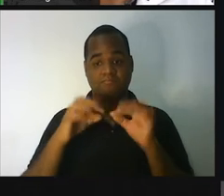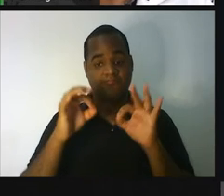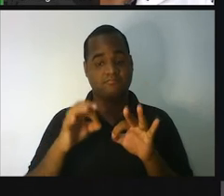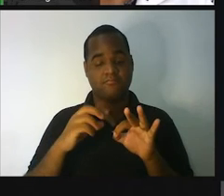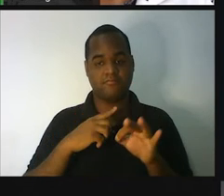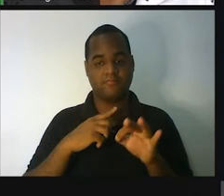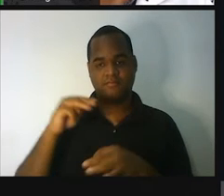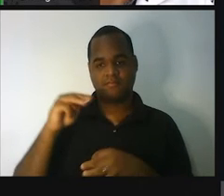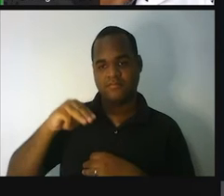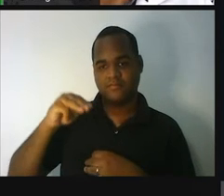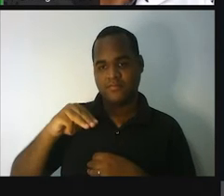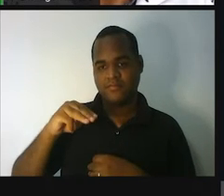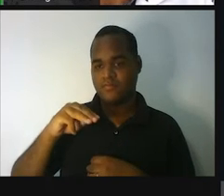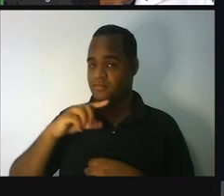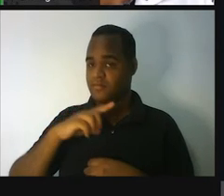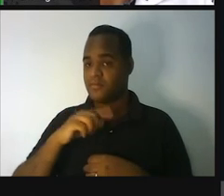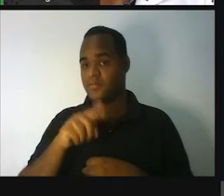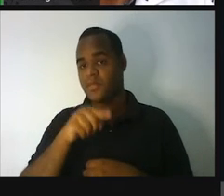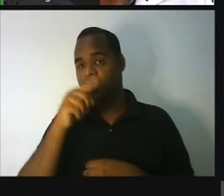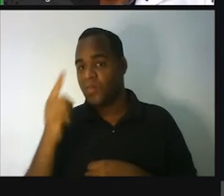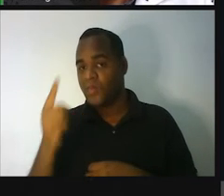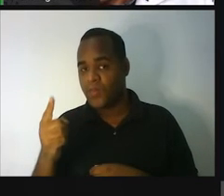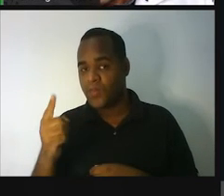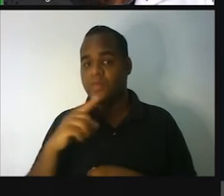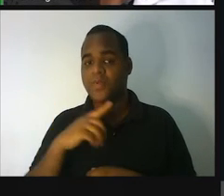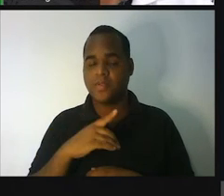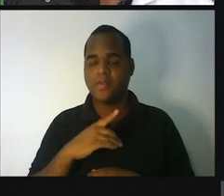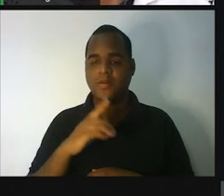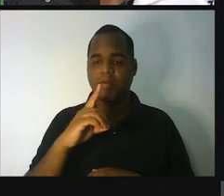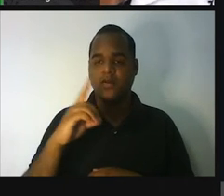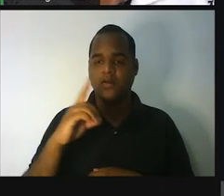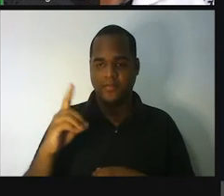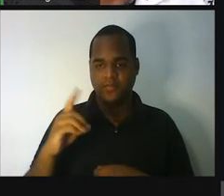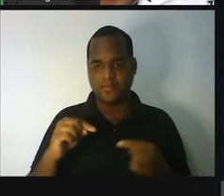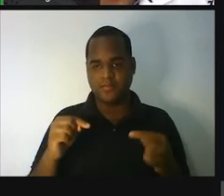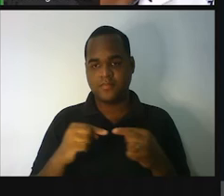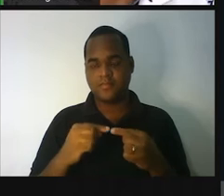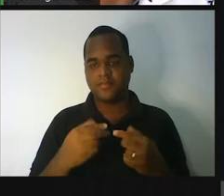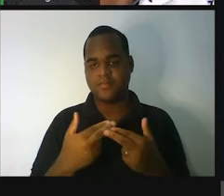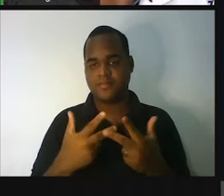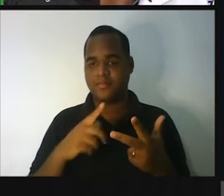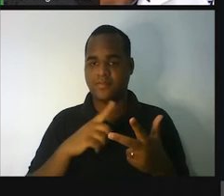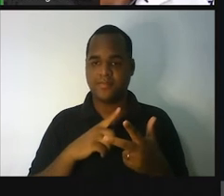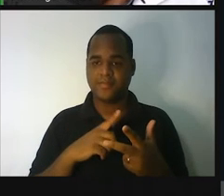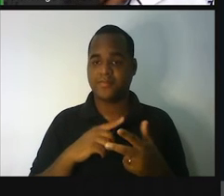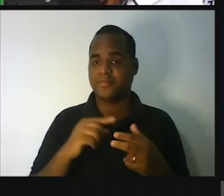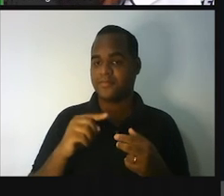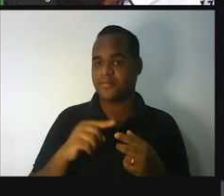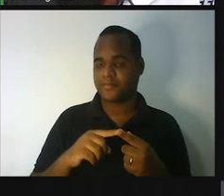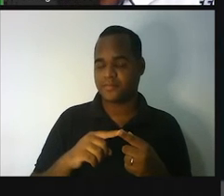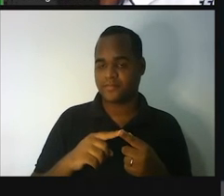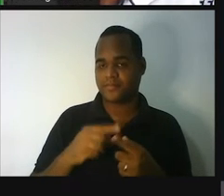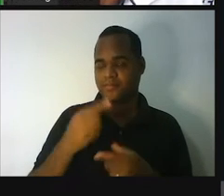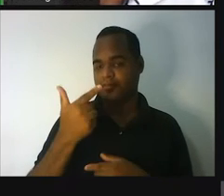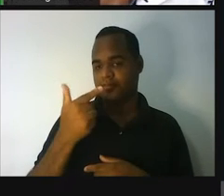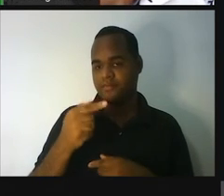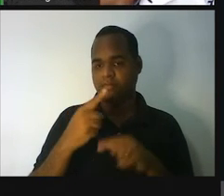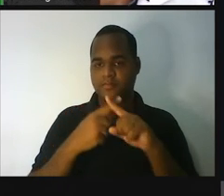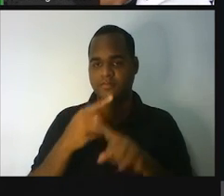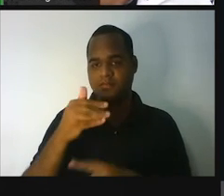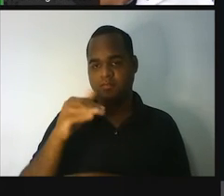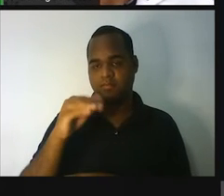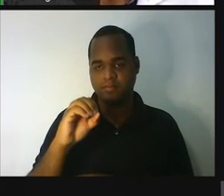um pulando mais uma casinha para a direita eu vou ter que fazer vezes 1093